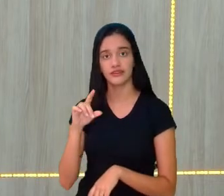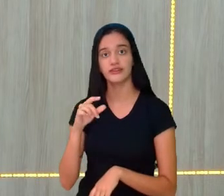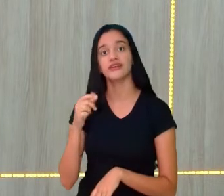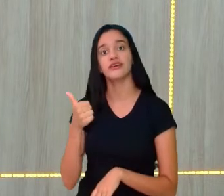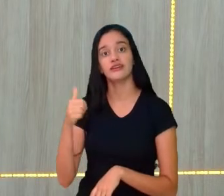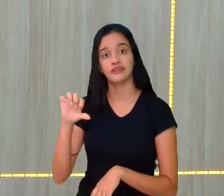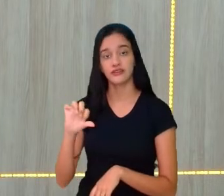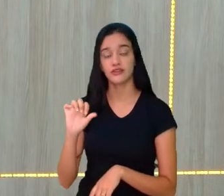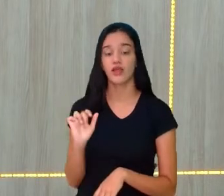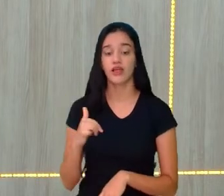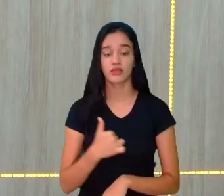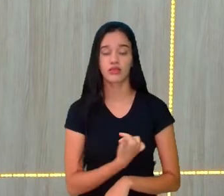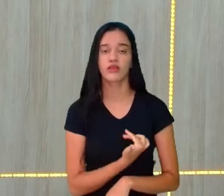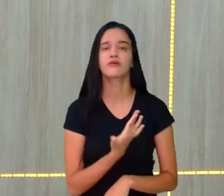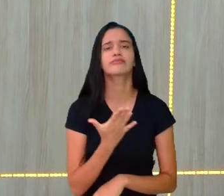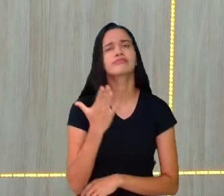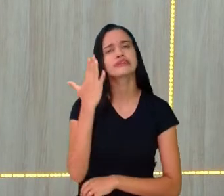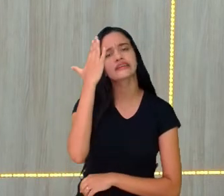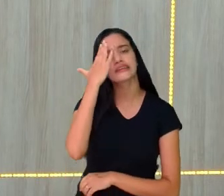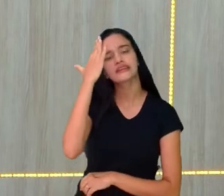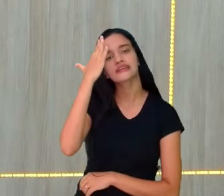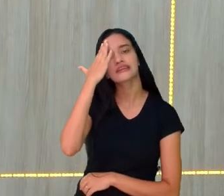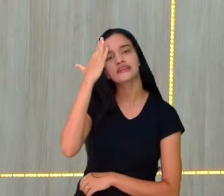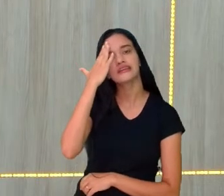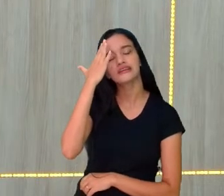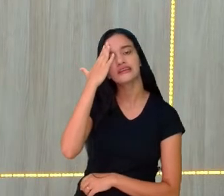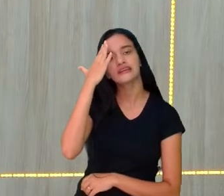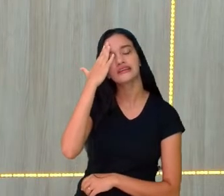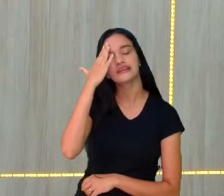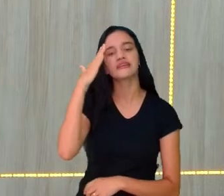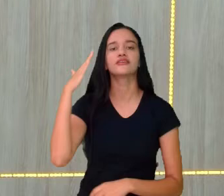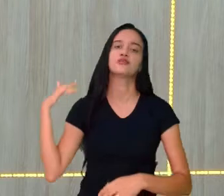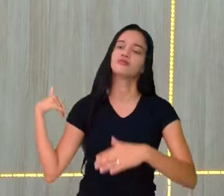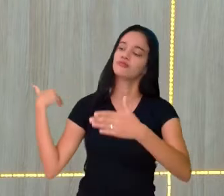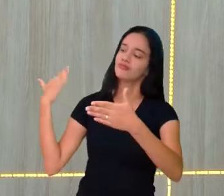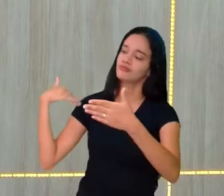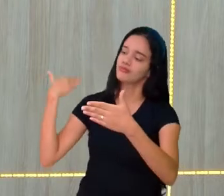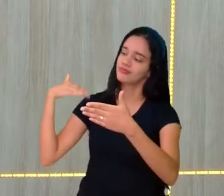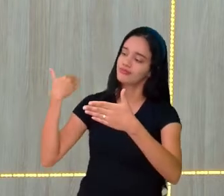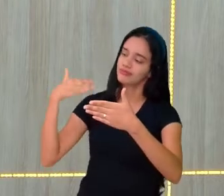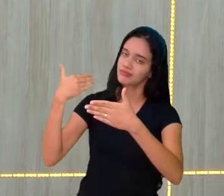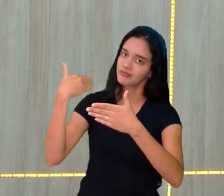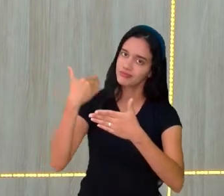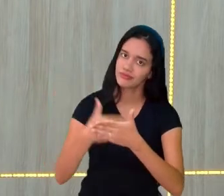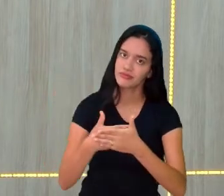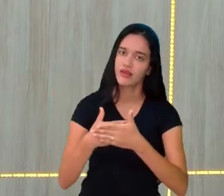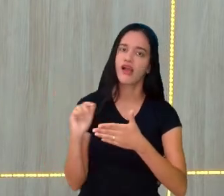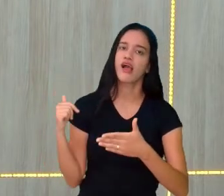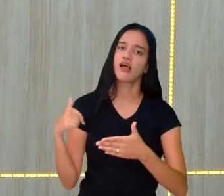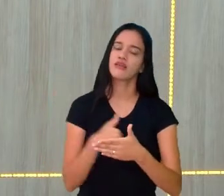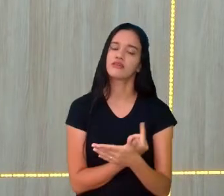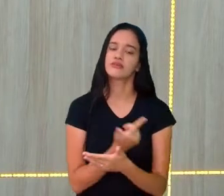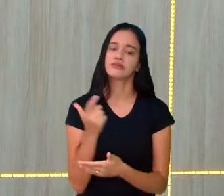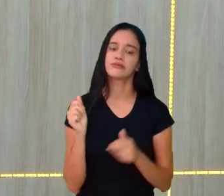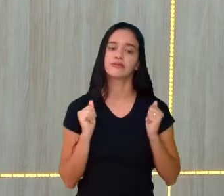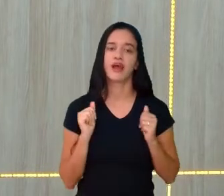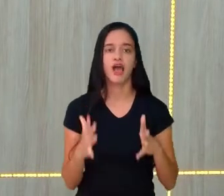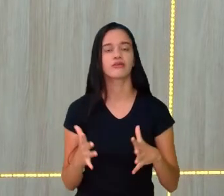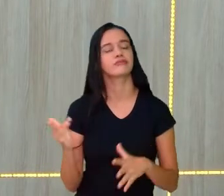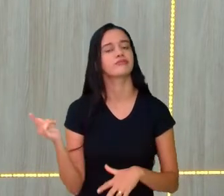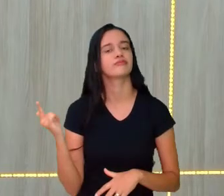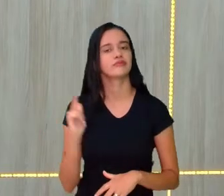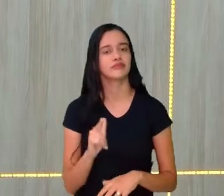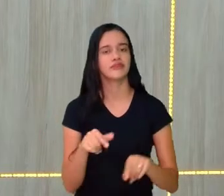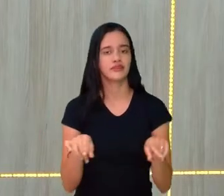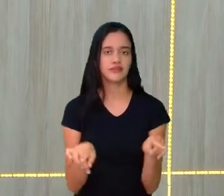que a gente pudesse entender que ao longo da nossa caminhada a gente repete ações assim de